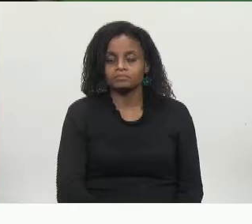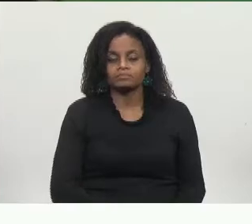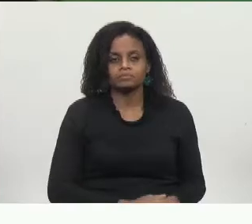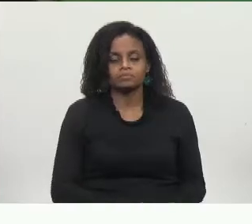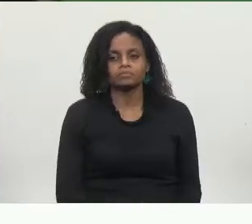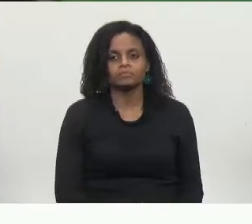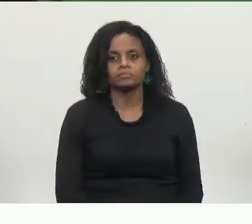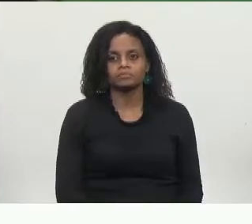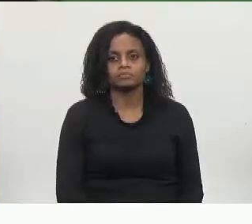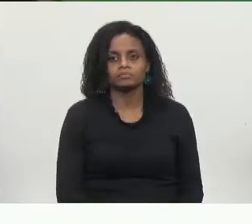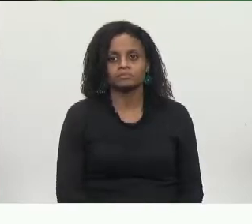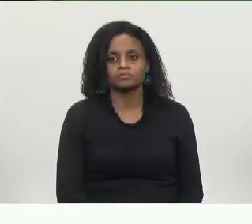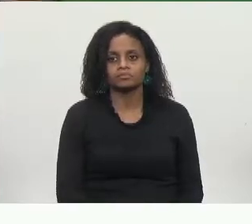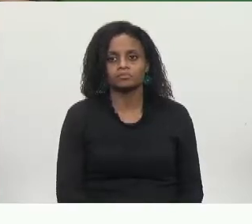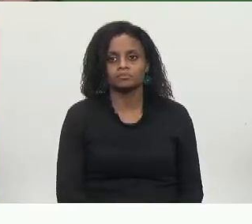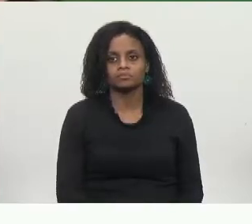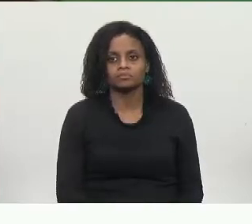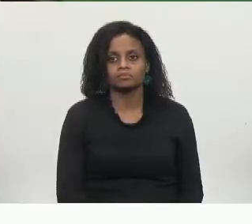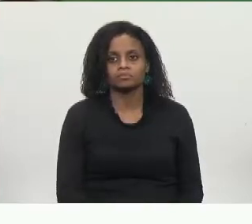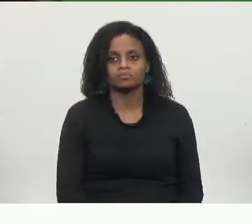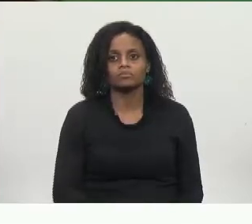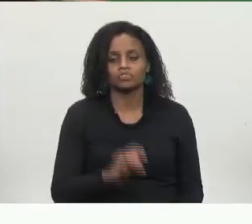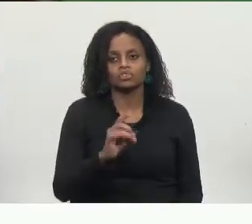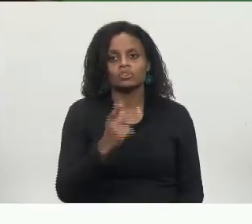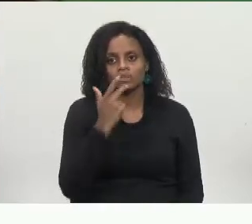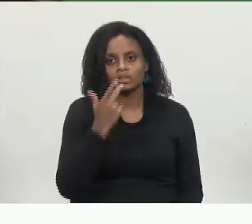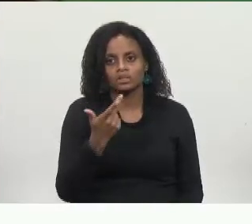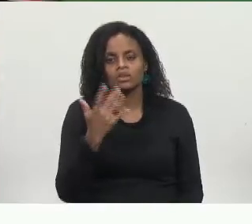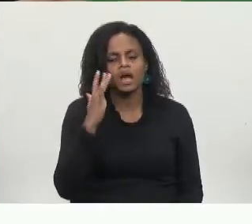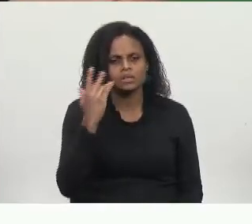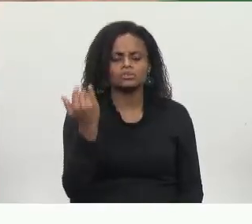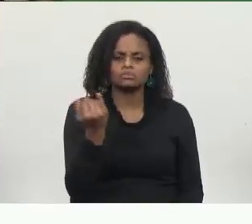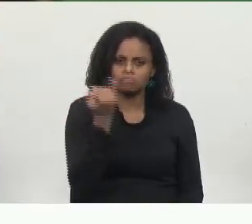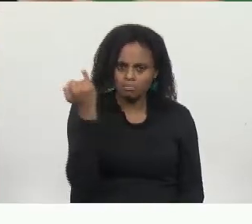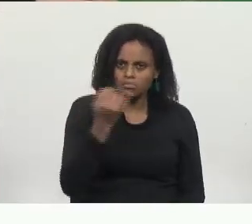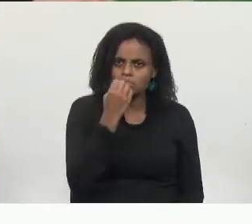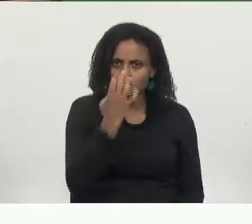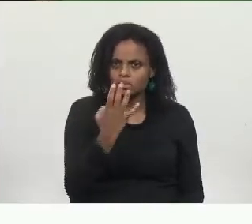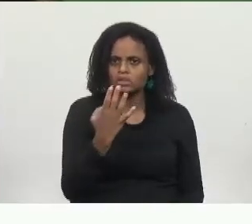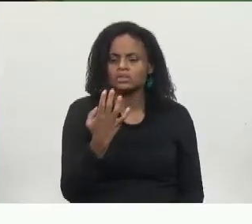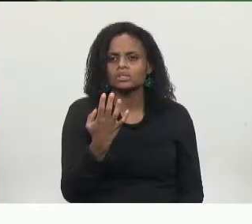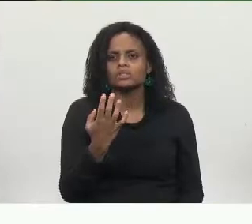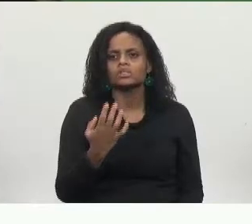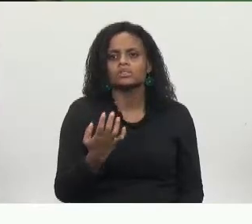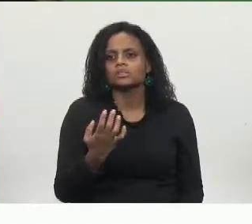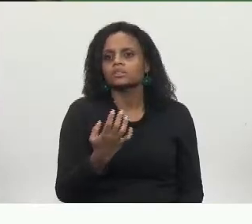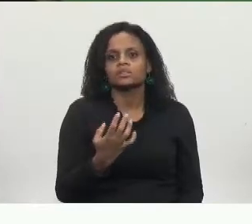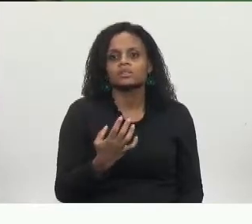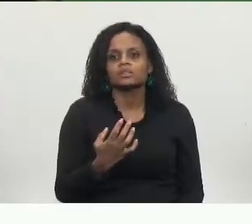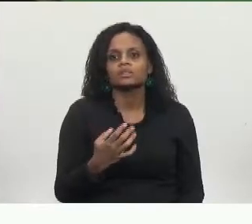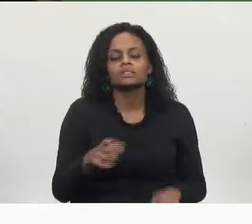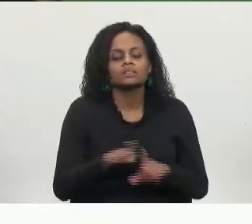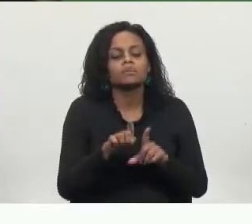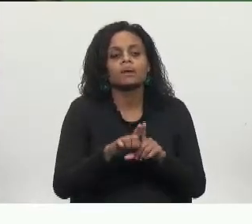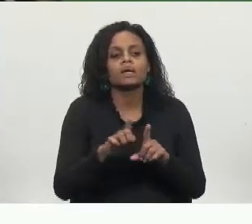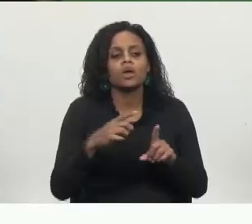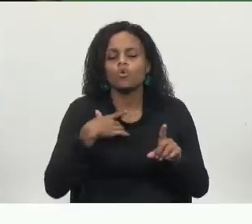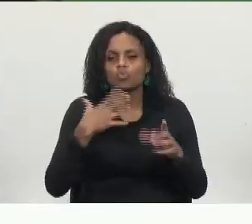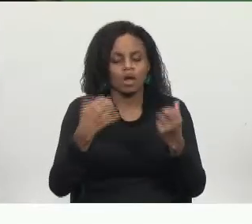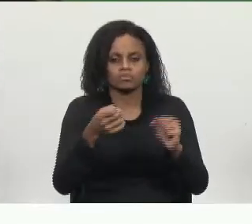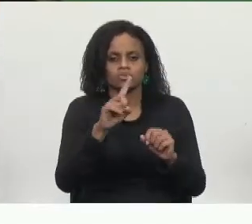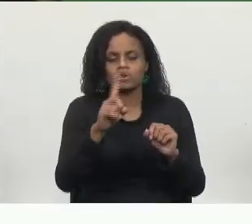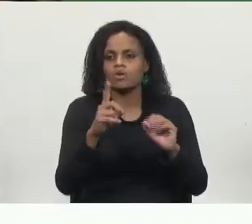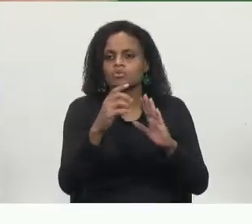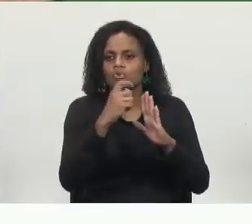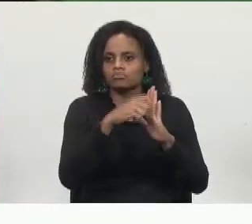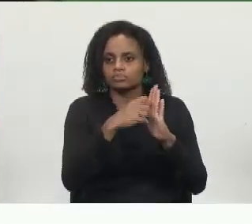nós. Então, só fazer essa ponderação, eu acho super válido. Também discordo da forma como está redigido esse artigo. Acho